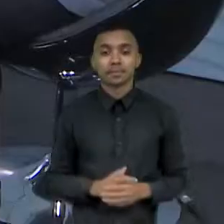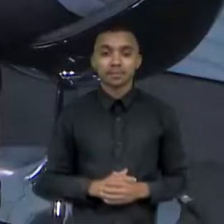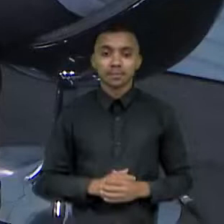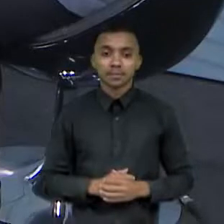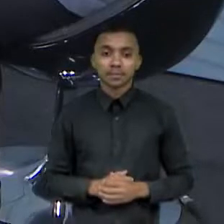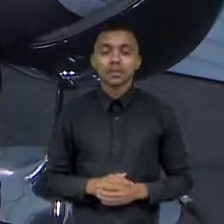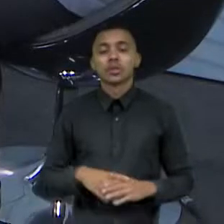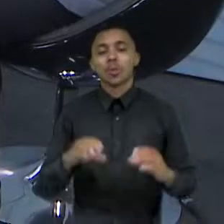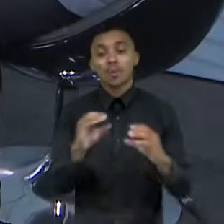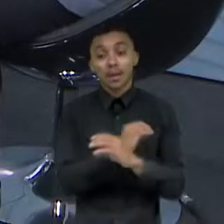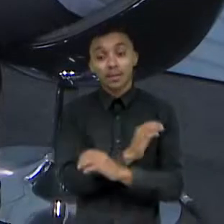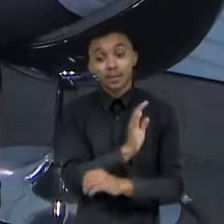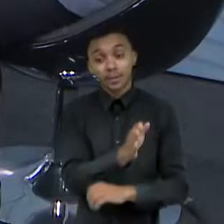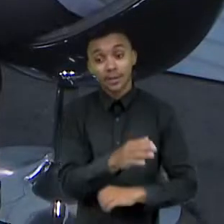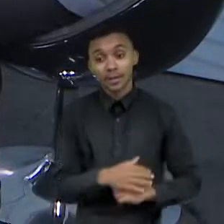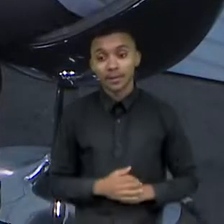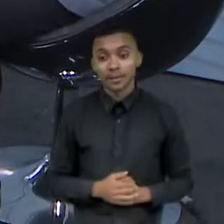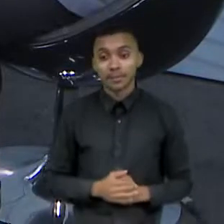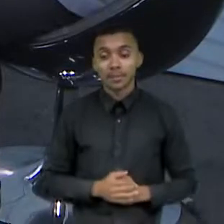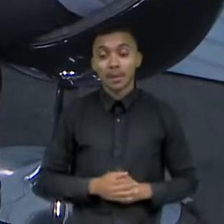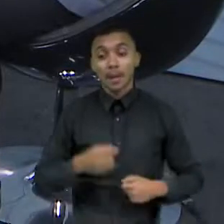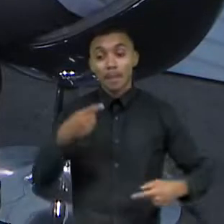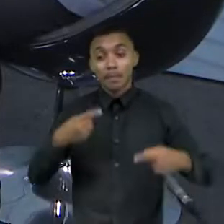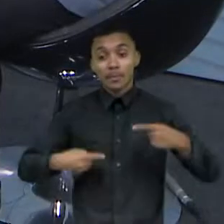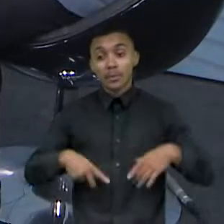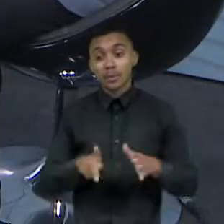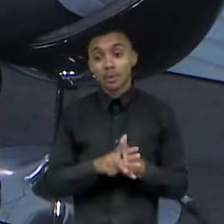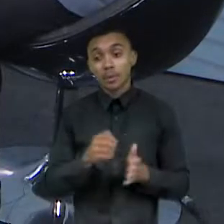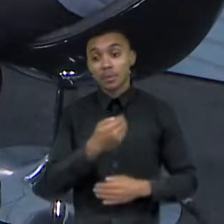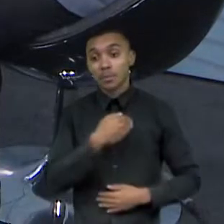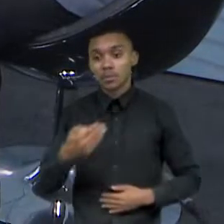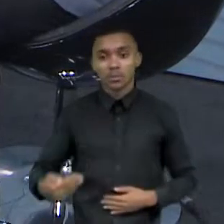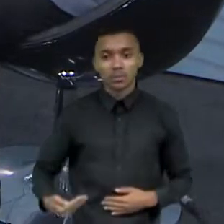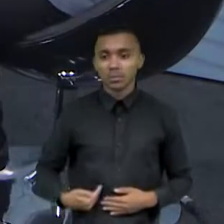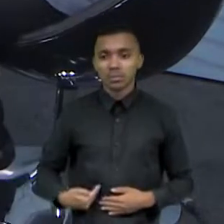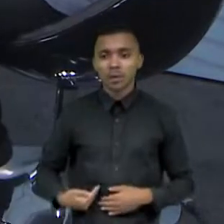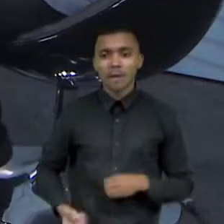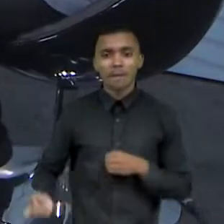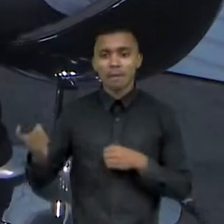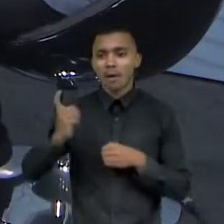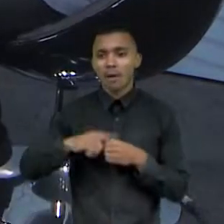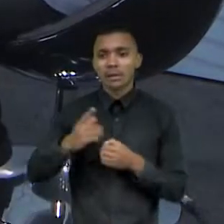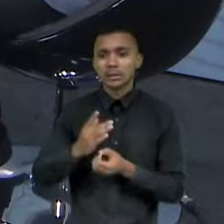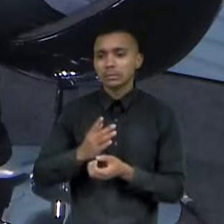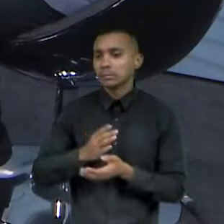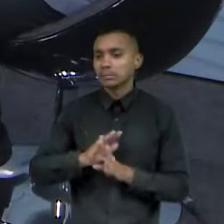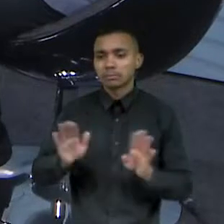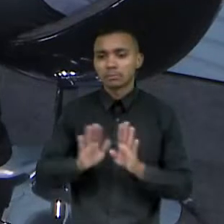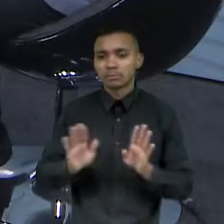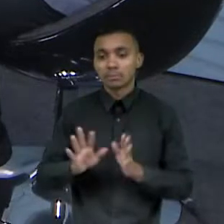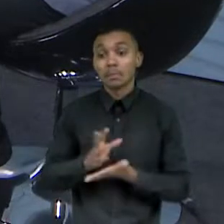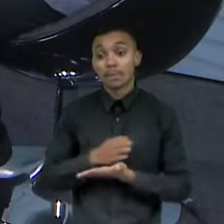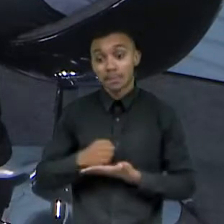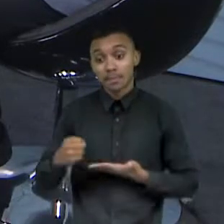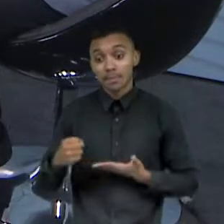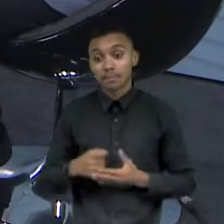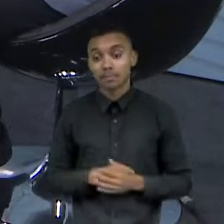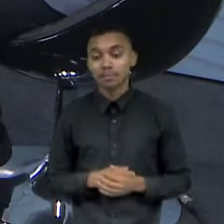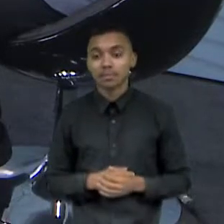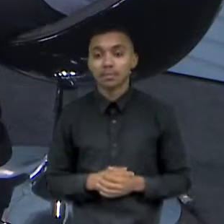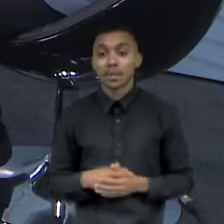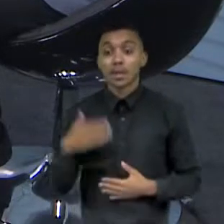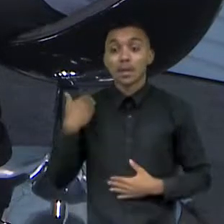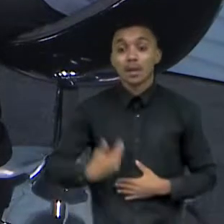consolidado. Consolidado. Né? É uma política pública que não tem mais volta, evidentemente. Sim. Isso é muito bom. Sim. Eu estou olhando aqui,